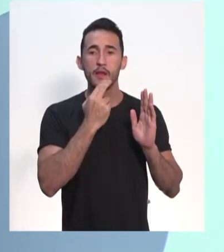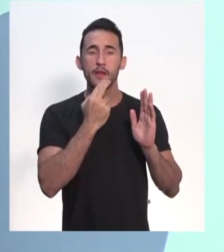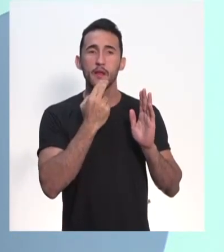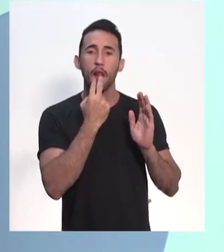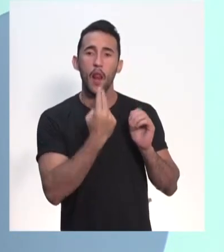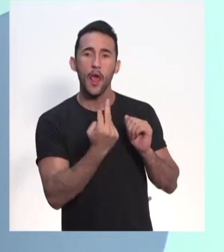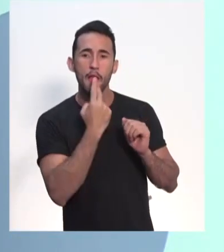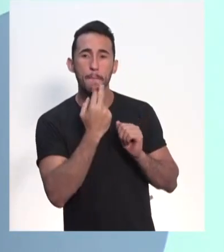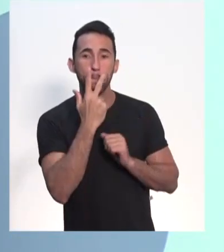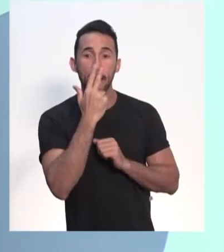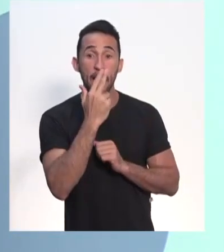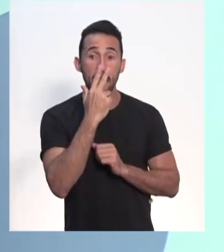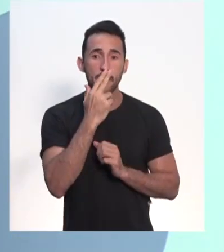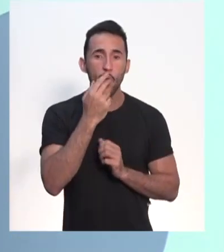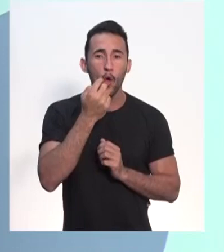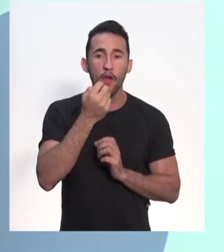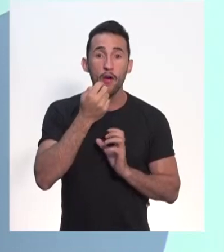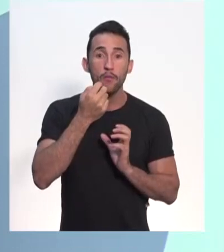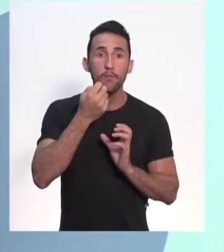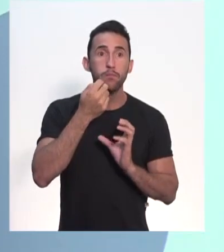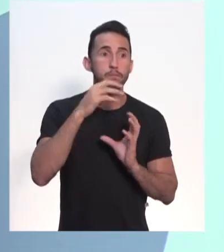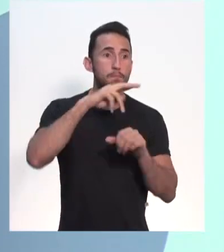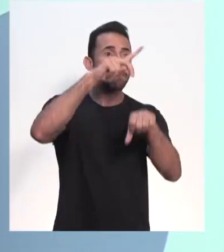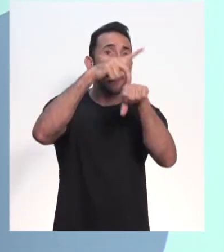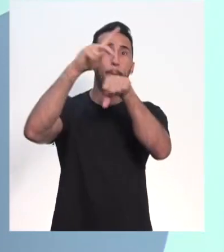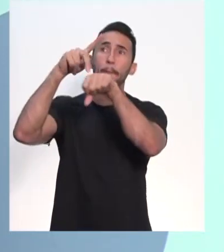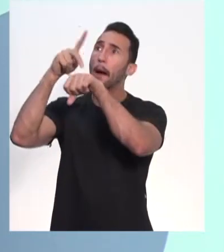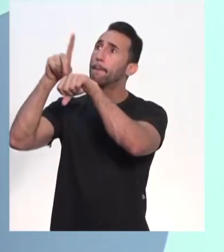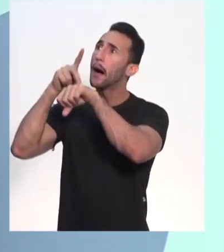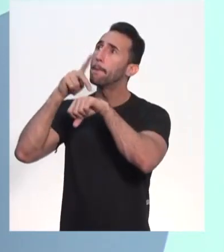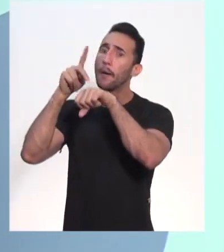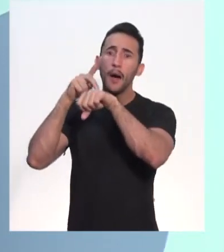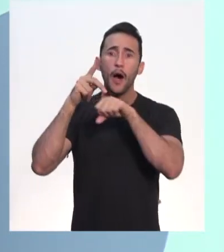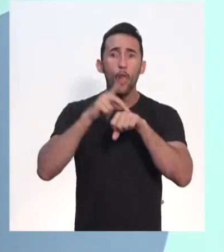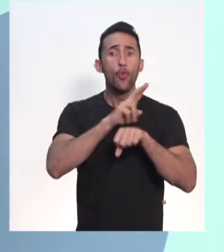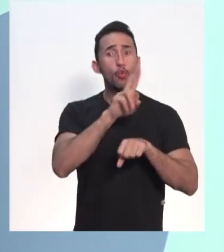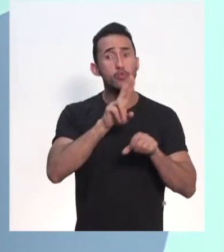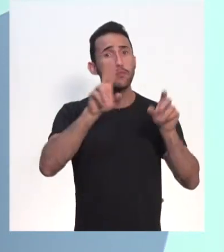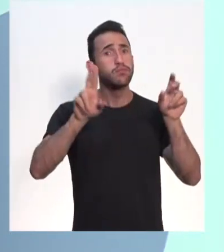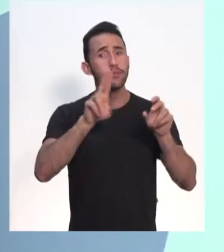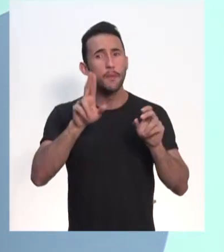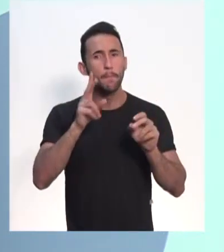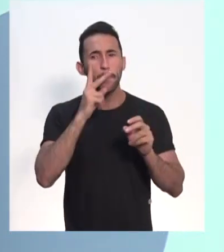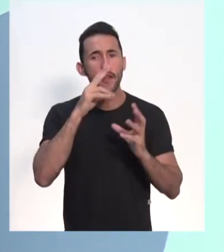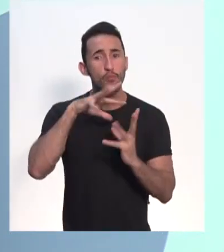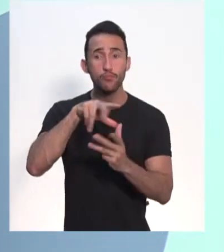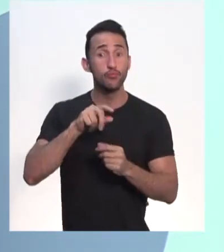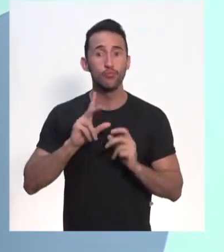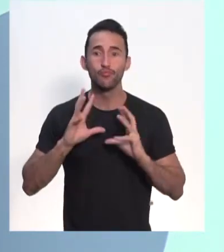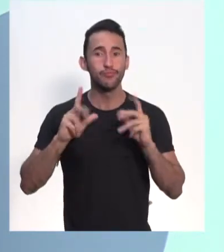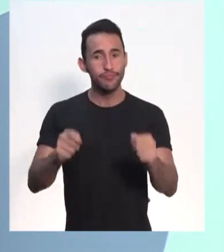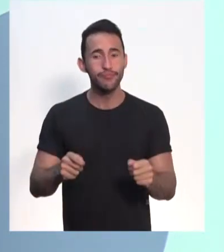de fruição, de experimentação, mesmo que seja à distância. Para o